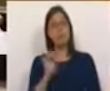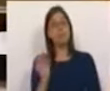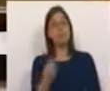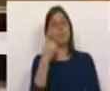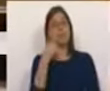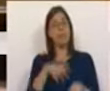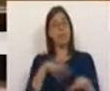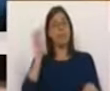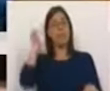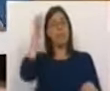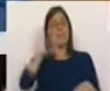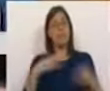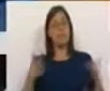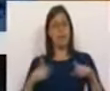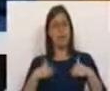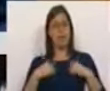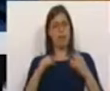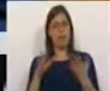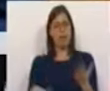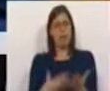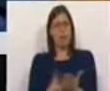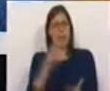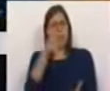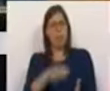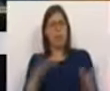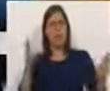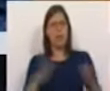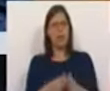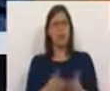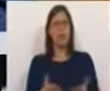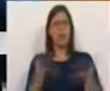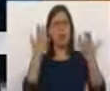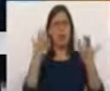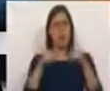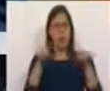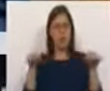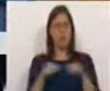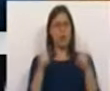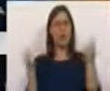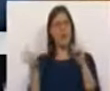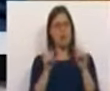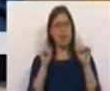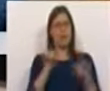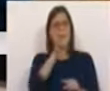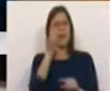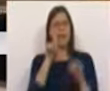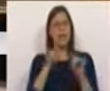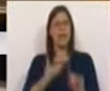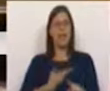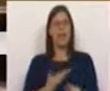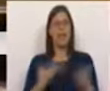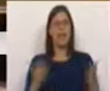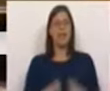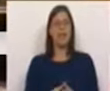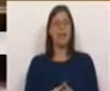primeira vez, a Assembleia da República, por iniciativa e proposta do PCP, vai ter um espaço para discutir a questão da